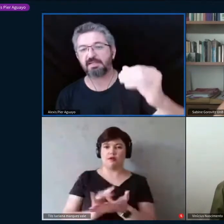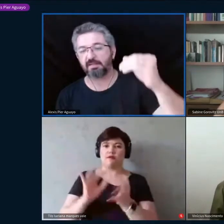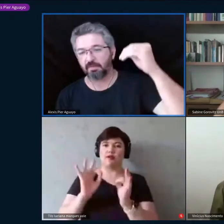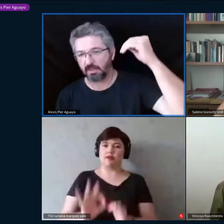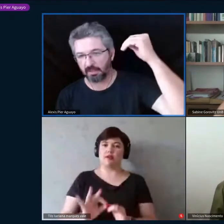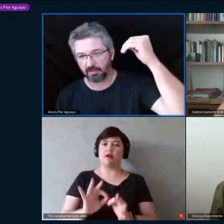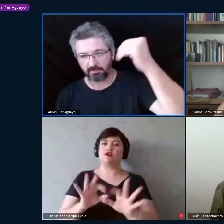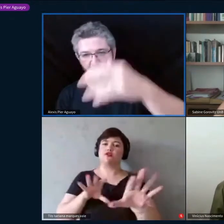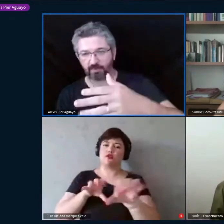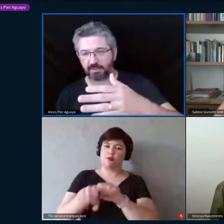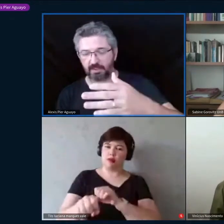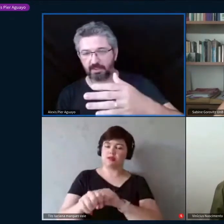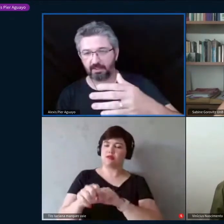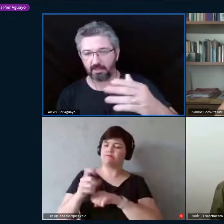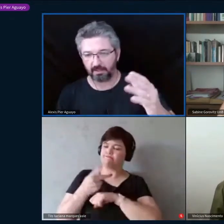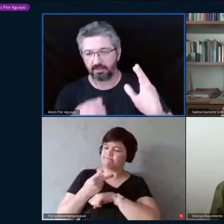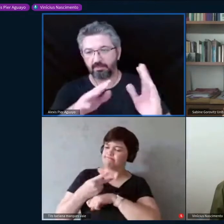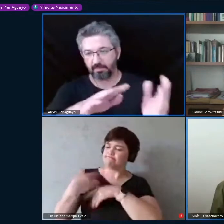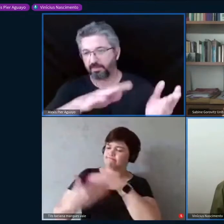de formação